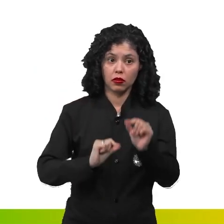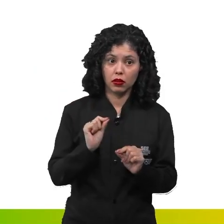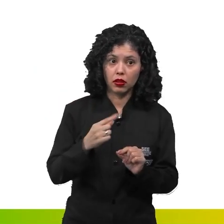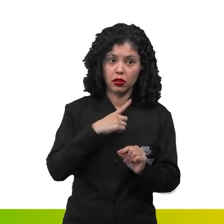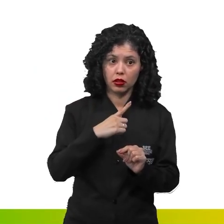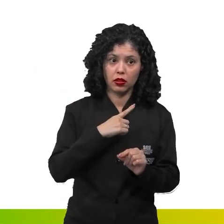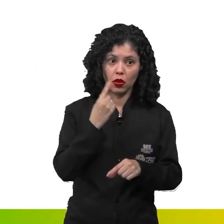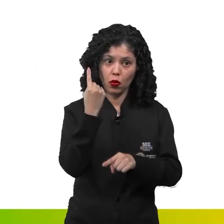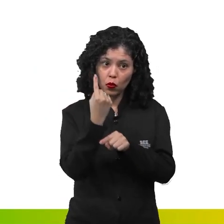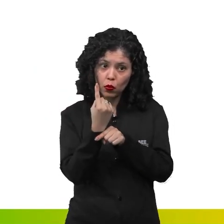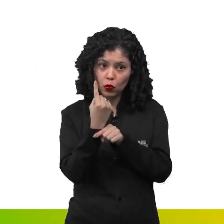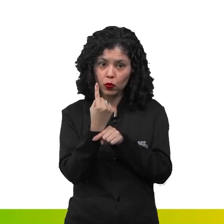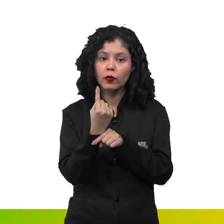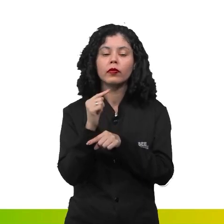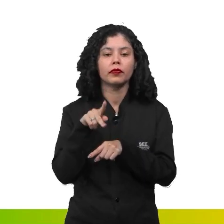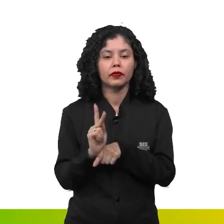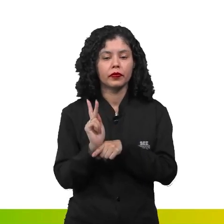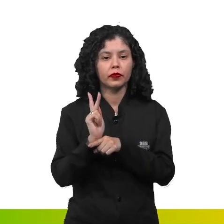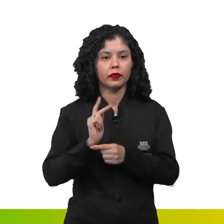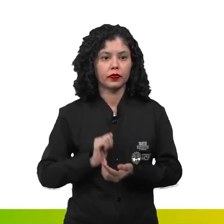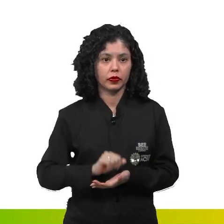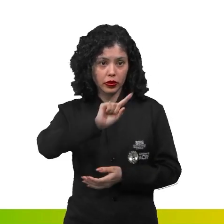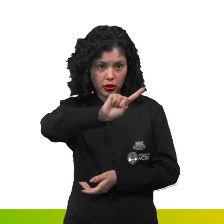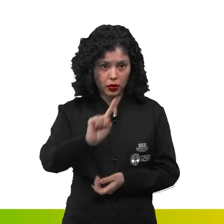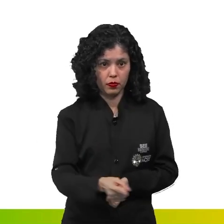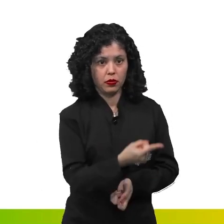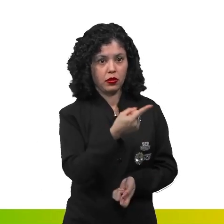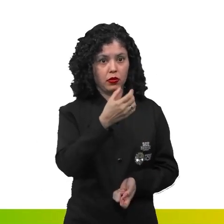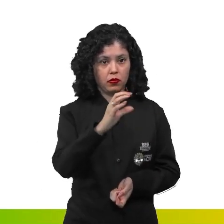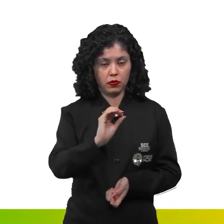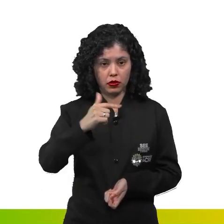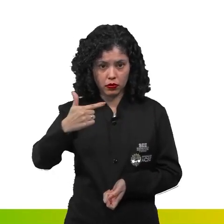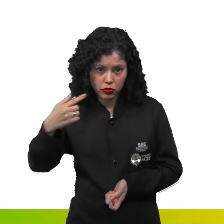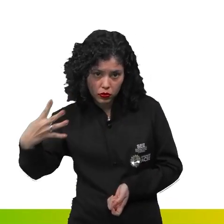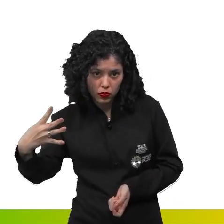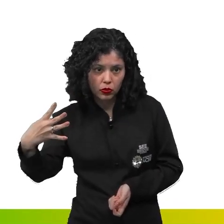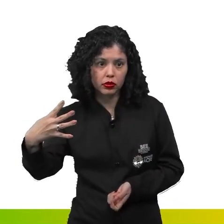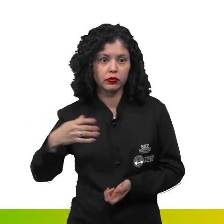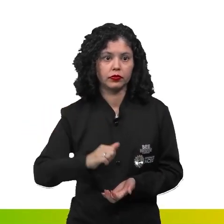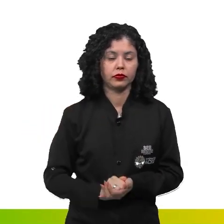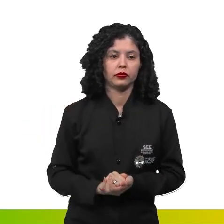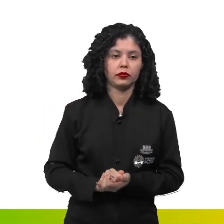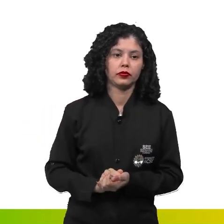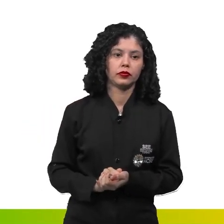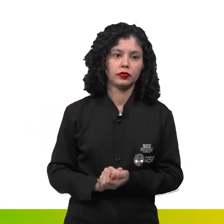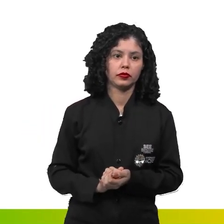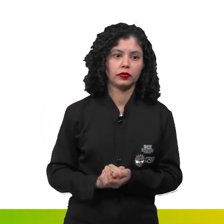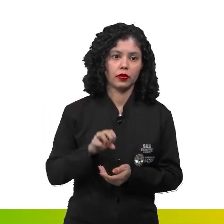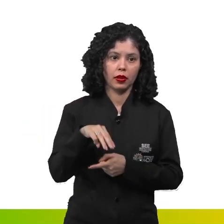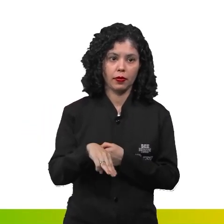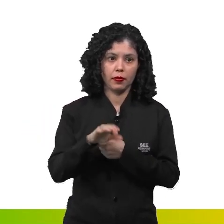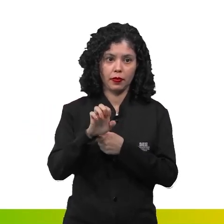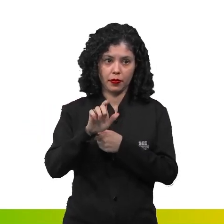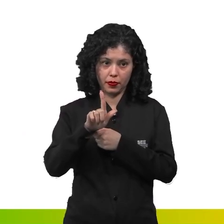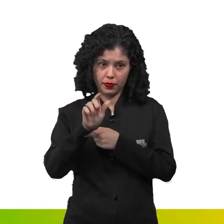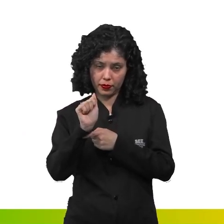1 kilobyte. 1024 kilobytes, eu vou ter